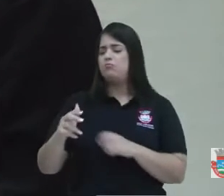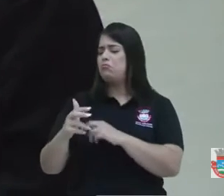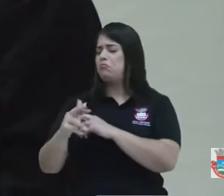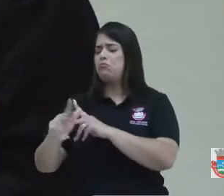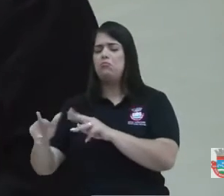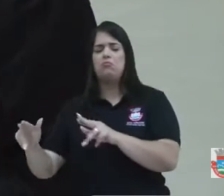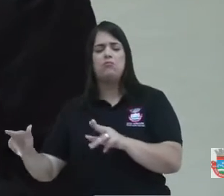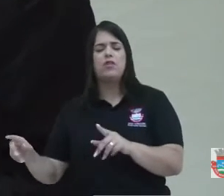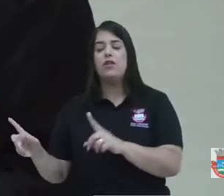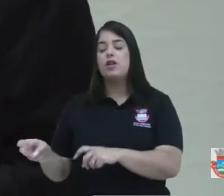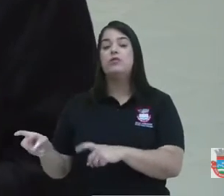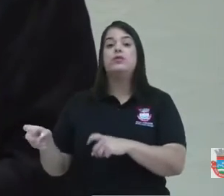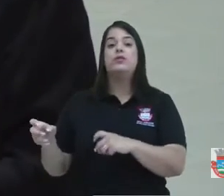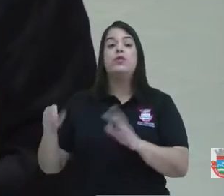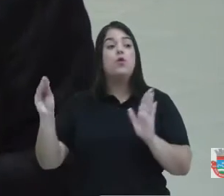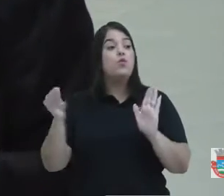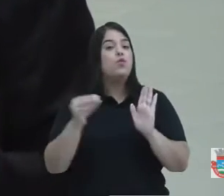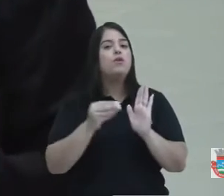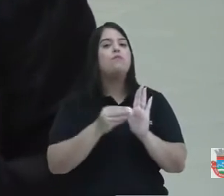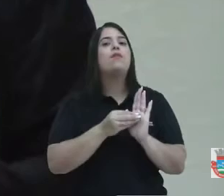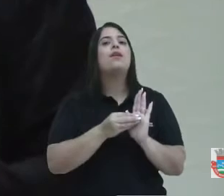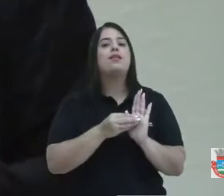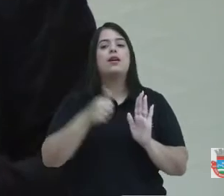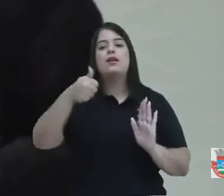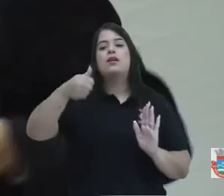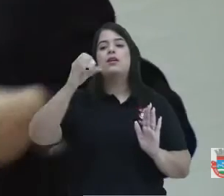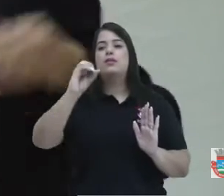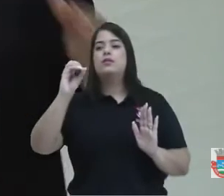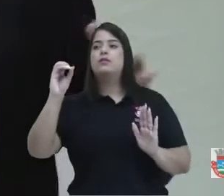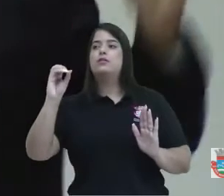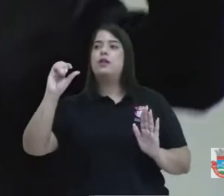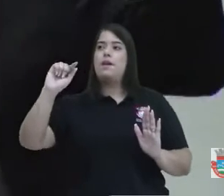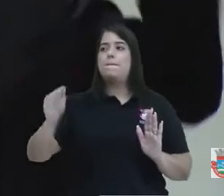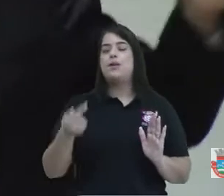emenda deste ano vai ser os 100 mil reais